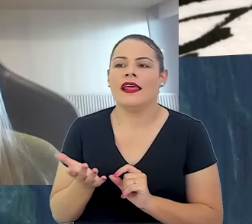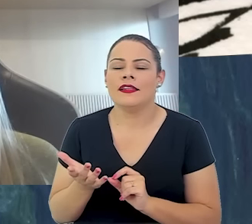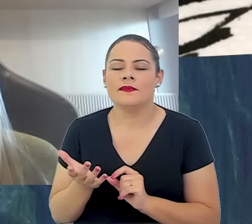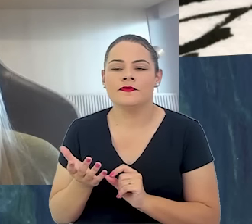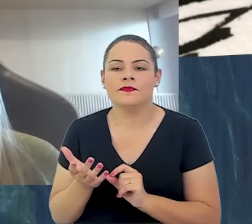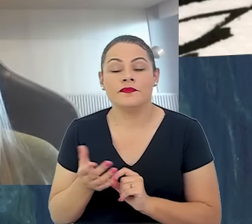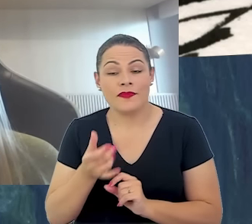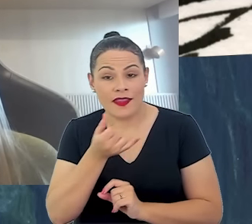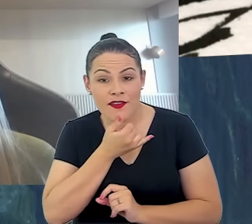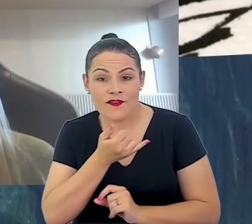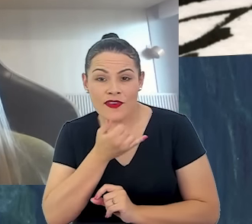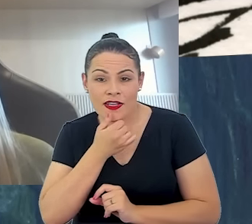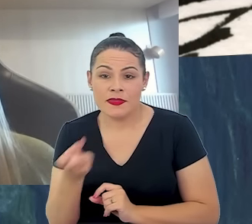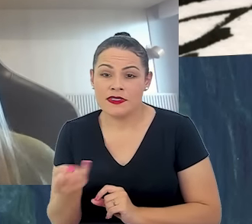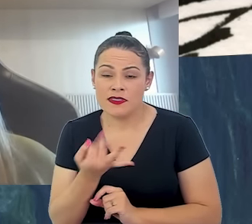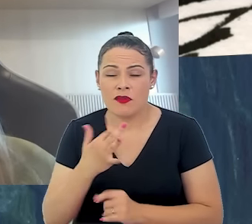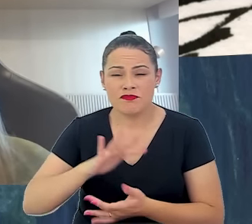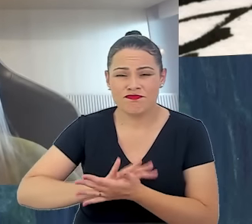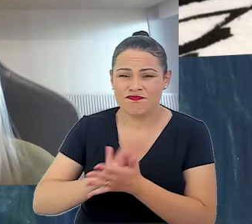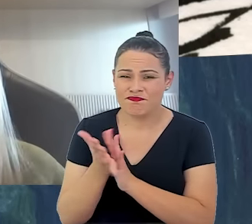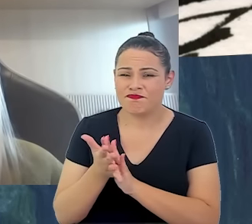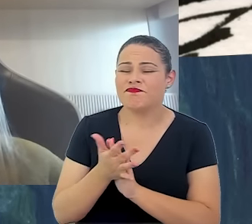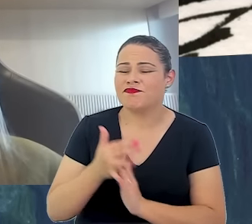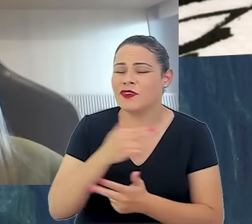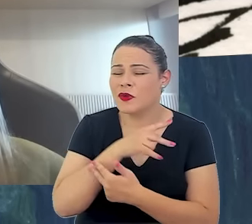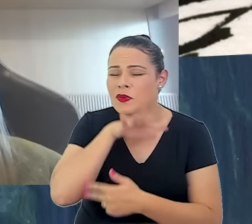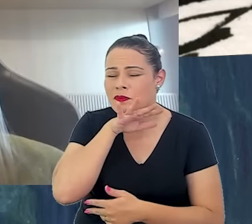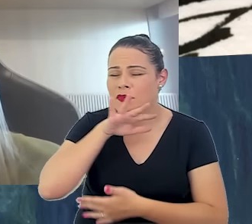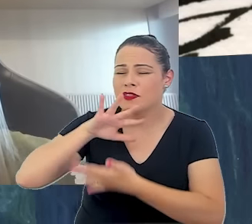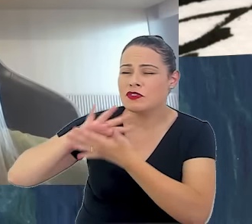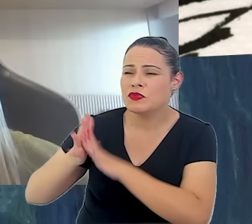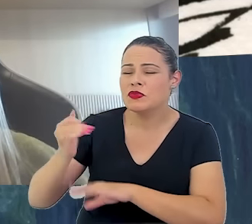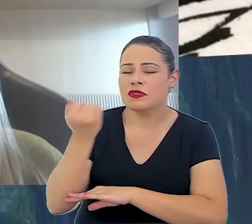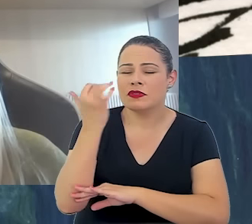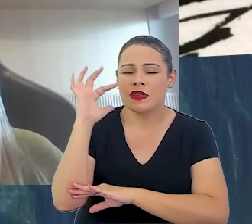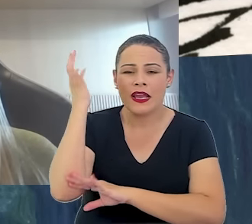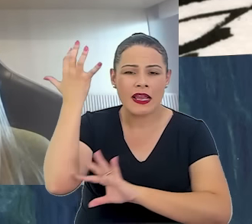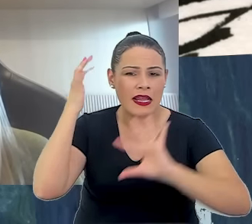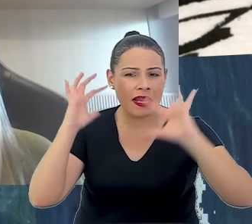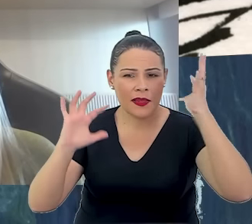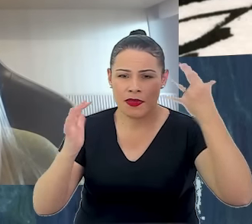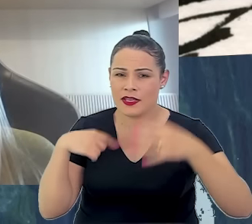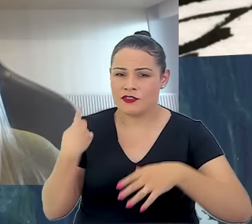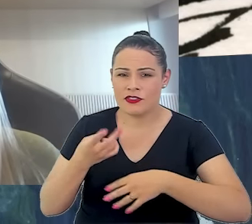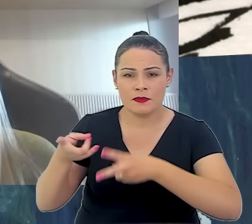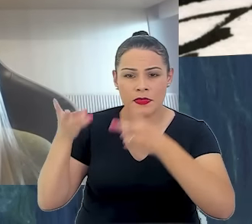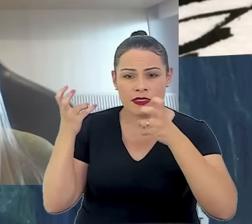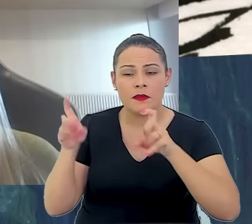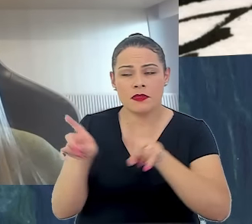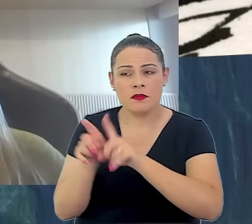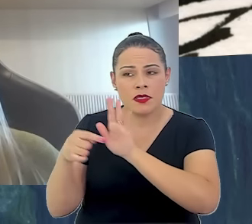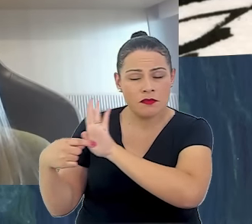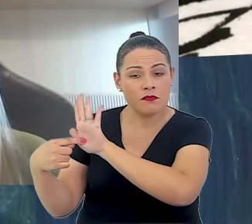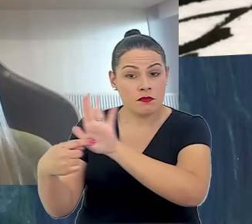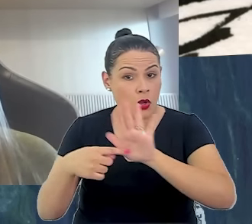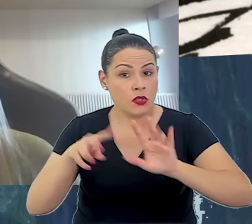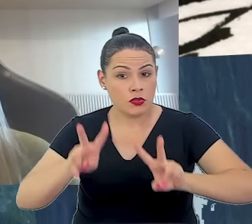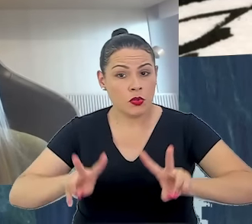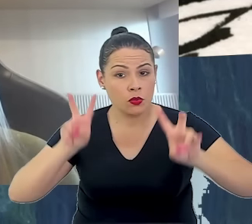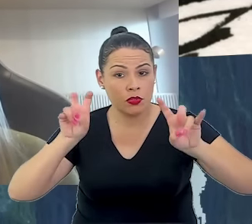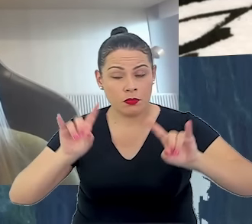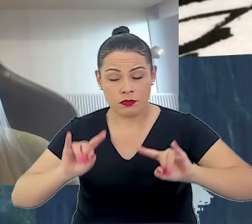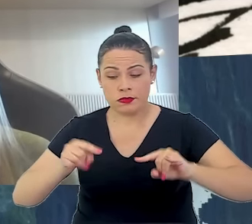esses infelizmente né Essas tragédias que a gente V climáticas e etc eh por um lado elas trazem esse